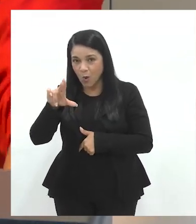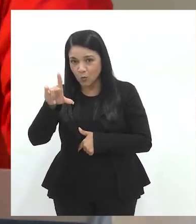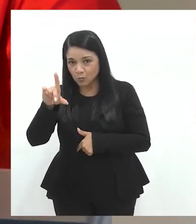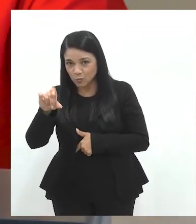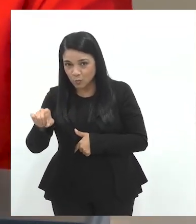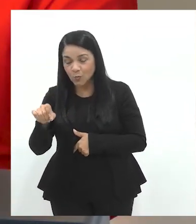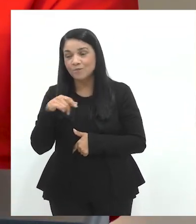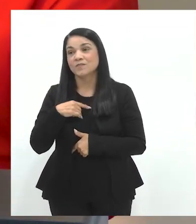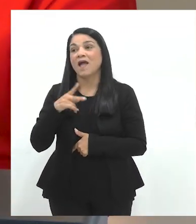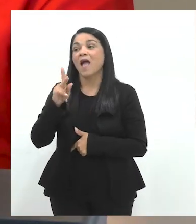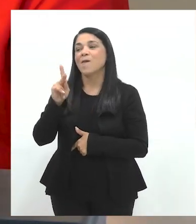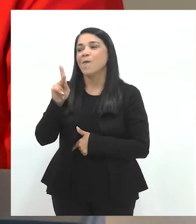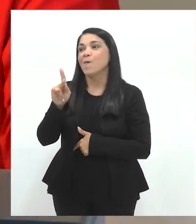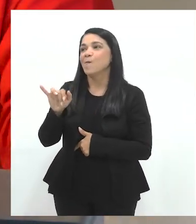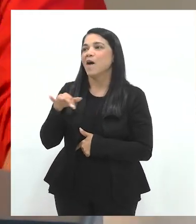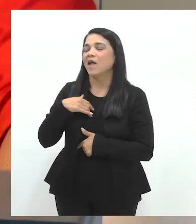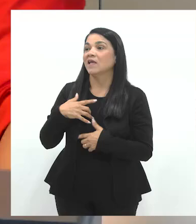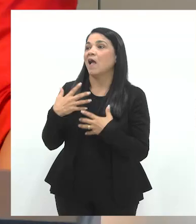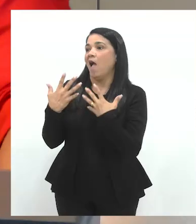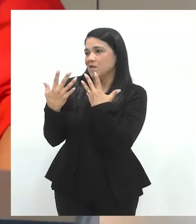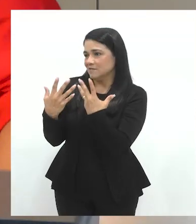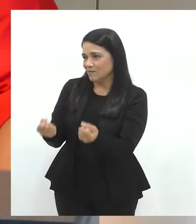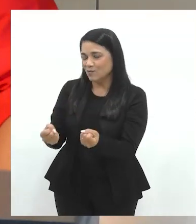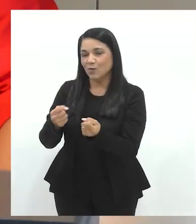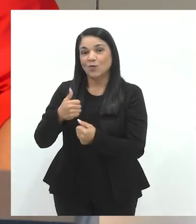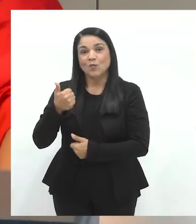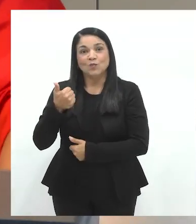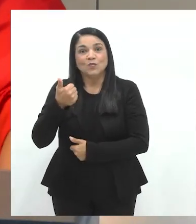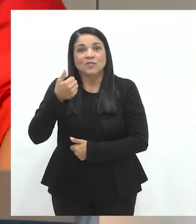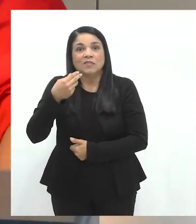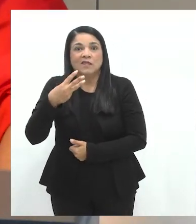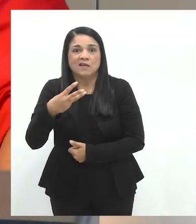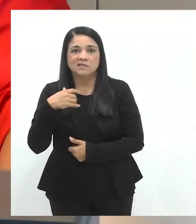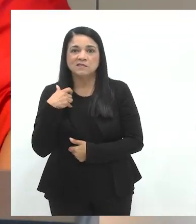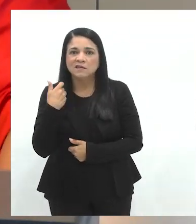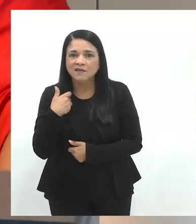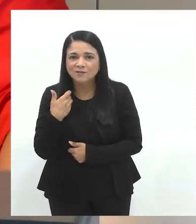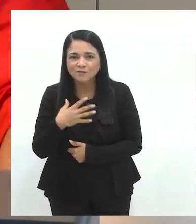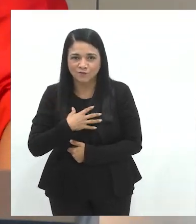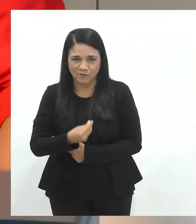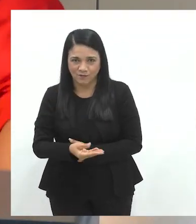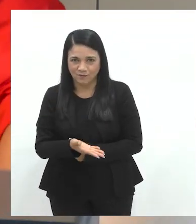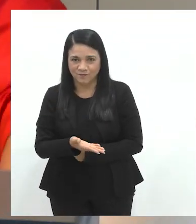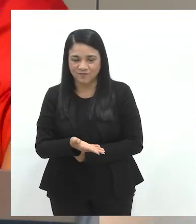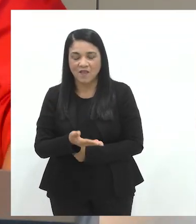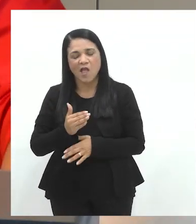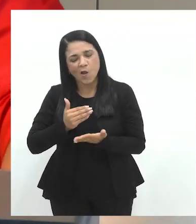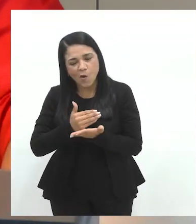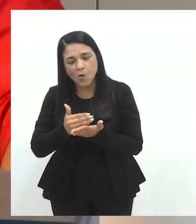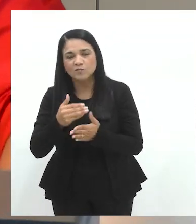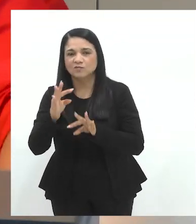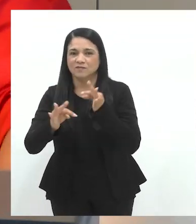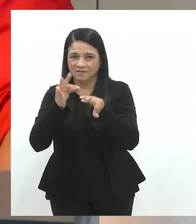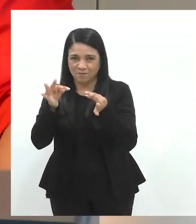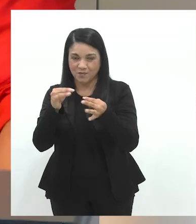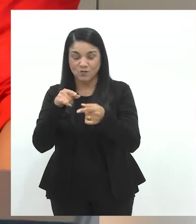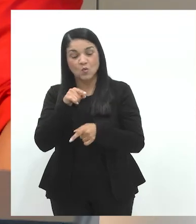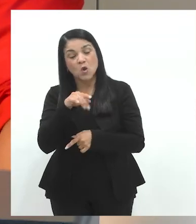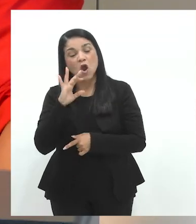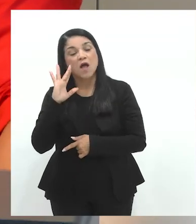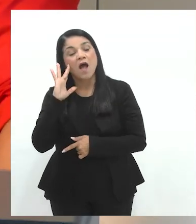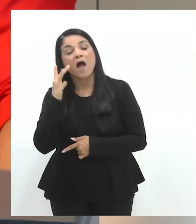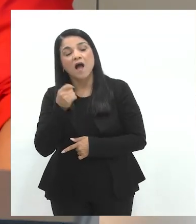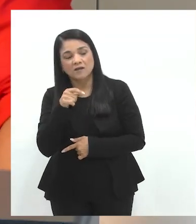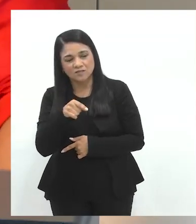já está, né, maior do que você, com 13 anos de idade, e aí começou o tratamento. Você